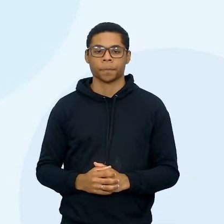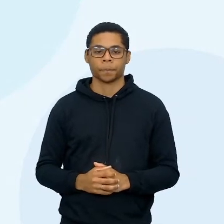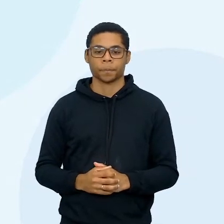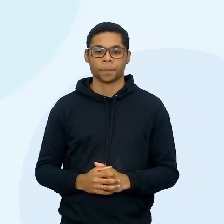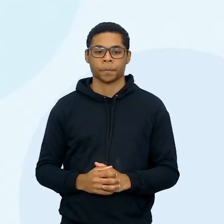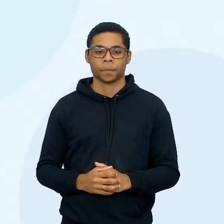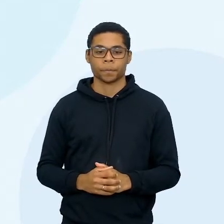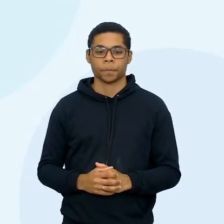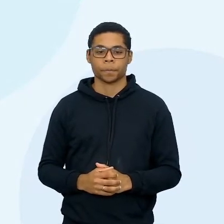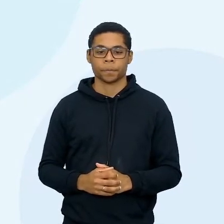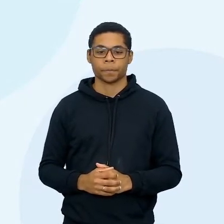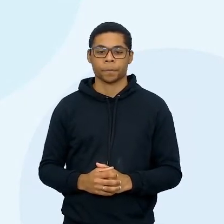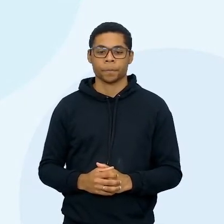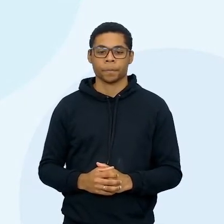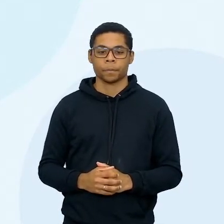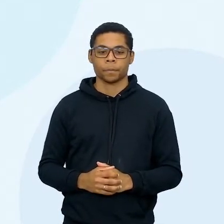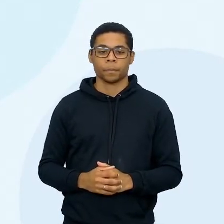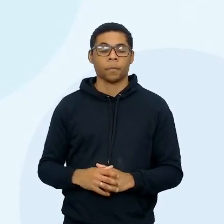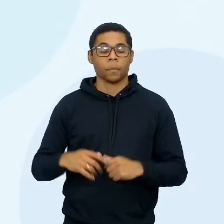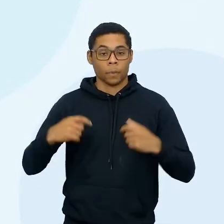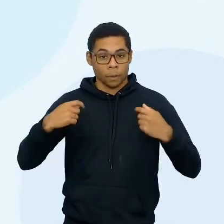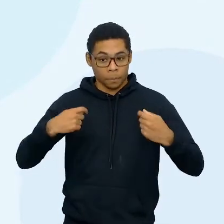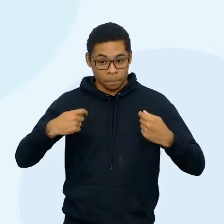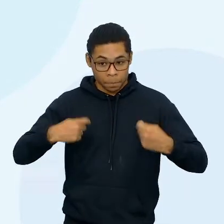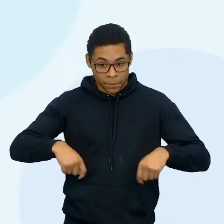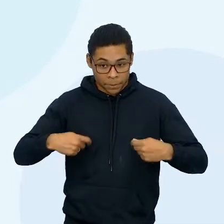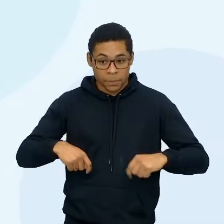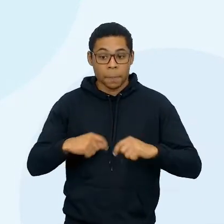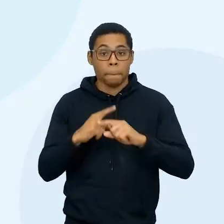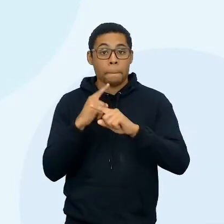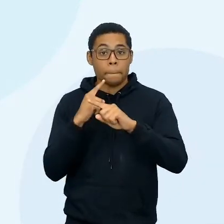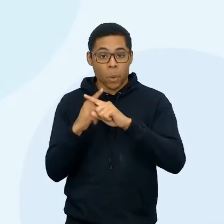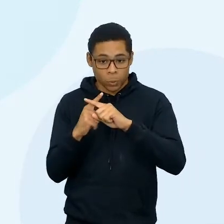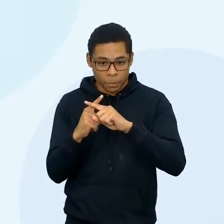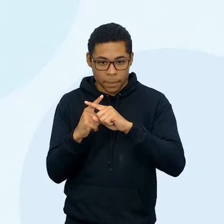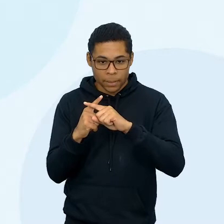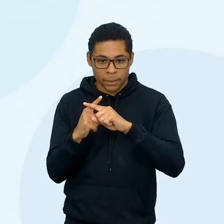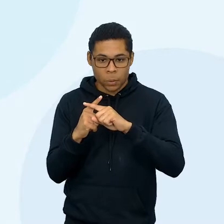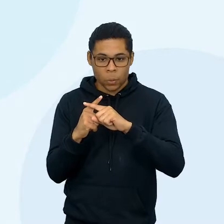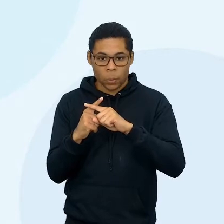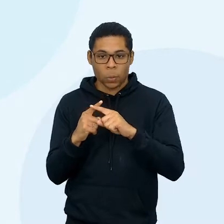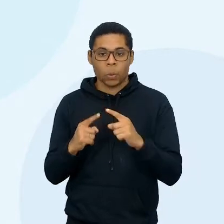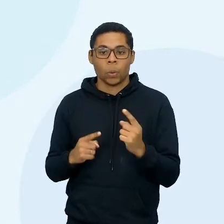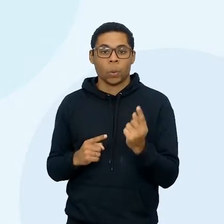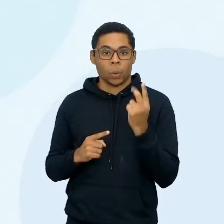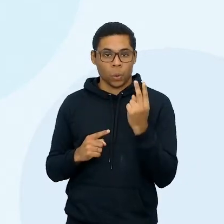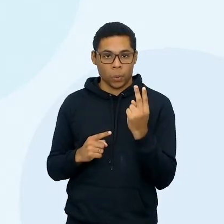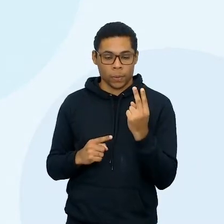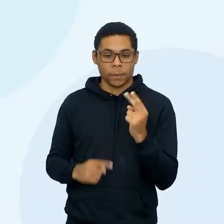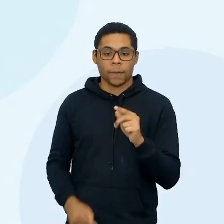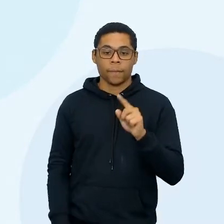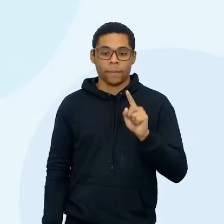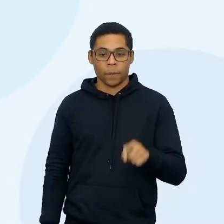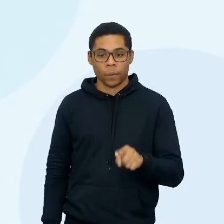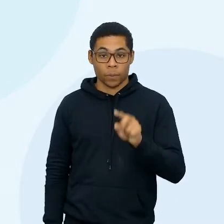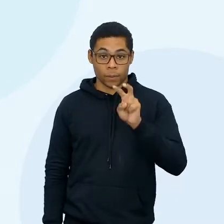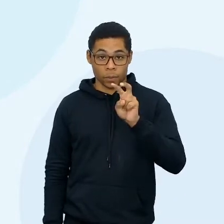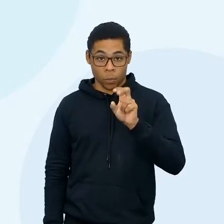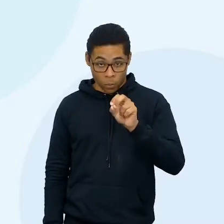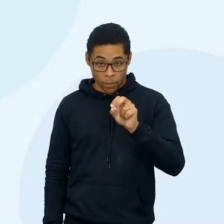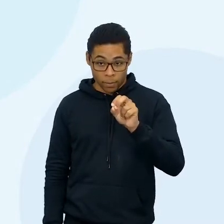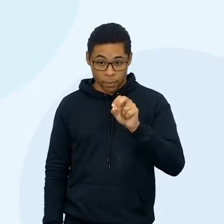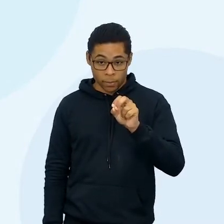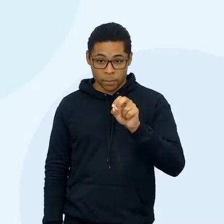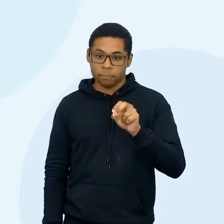né? Então vai ser a multiplicação de 2,50